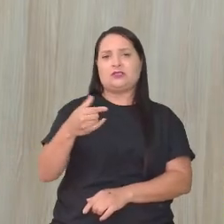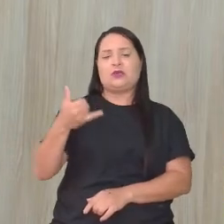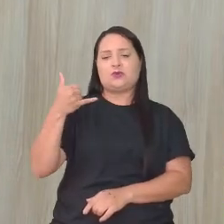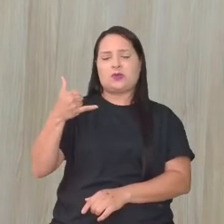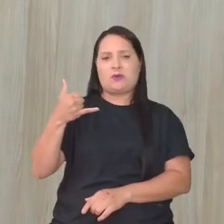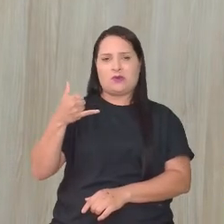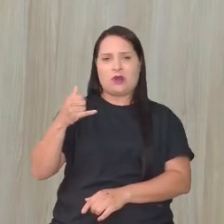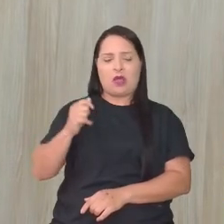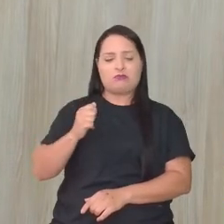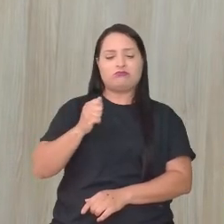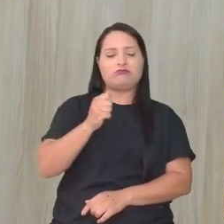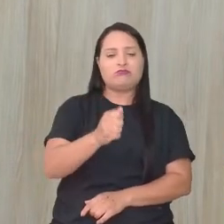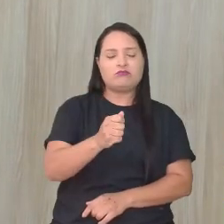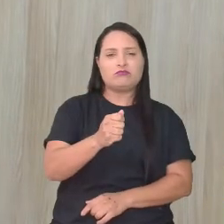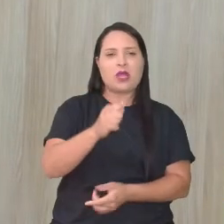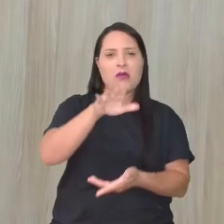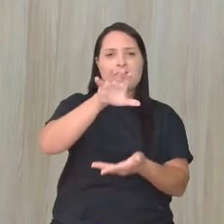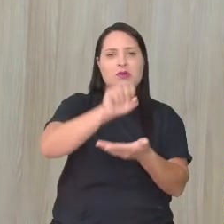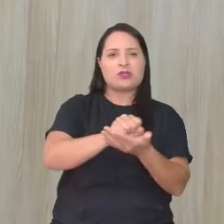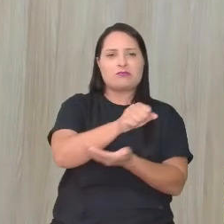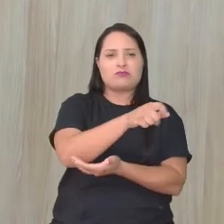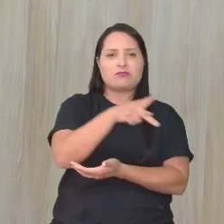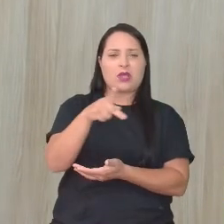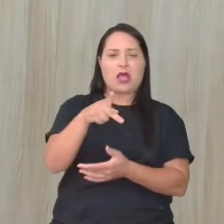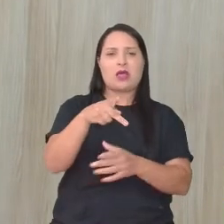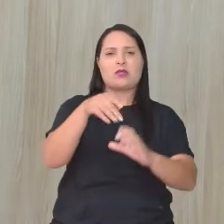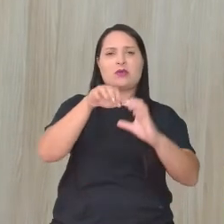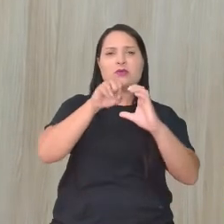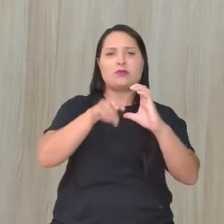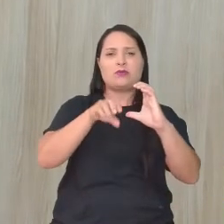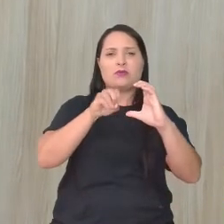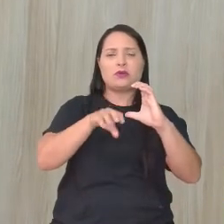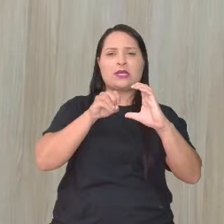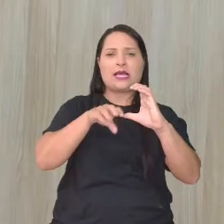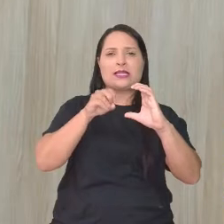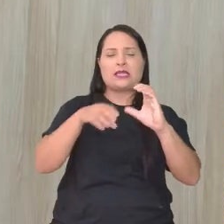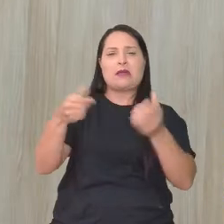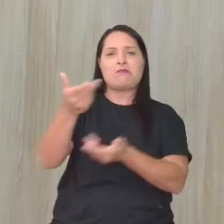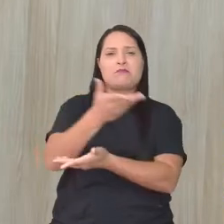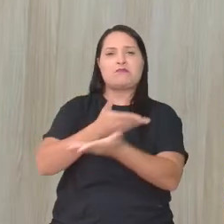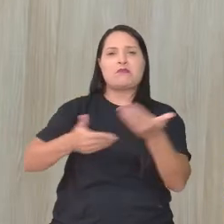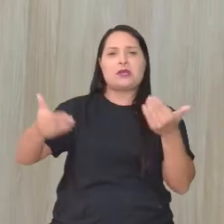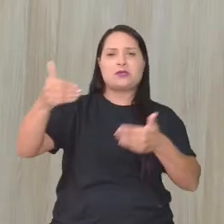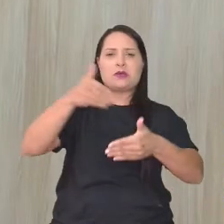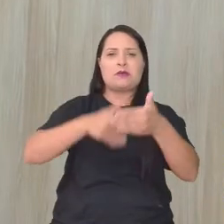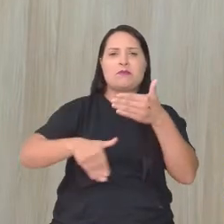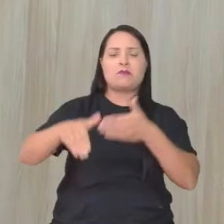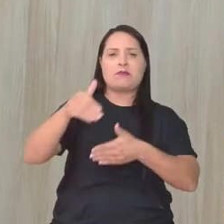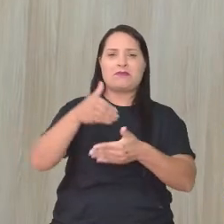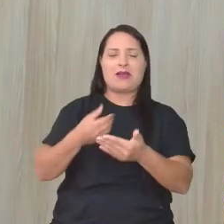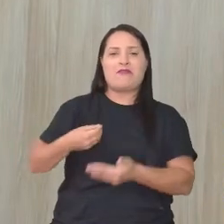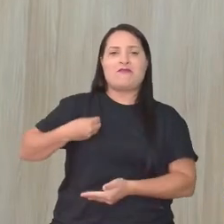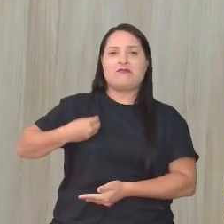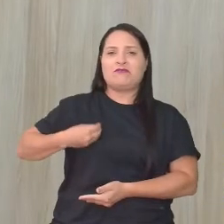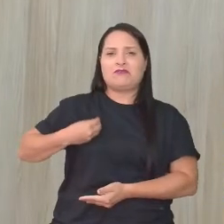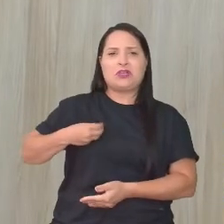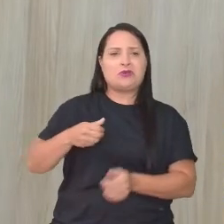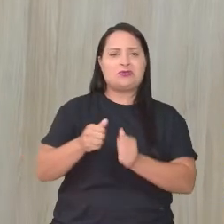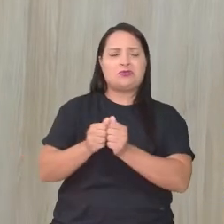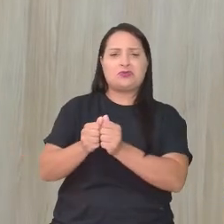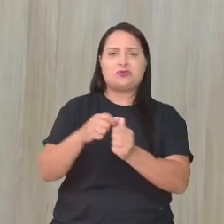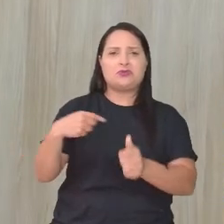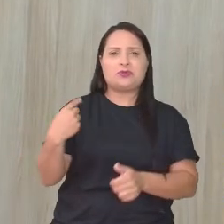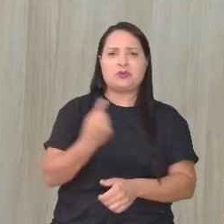celular, baixar o aplicativo do Educa Recife e interagir ao vivo com a gente. Olha que legal, deixar comentários,